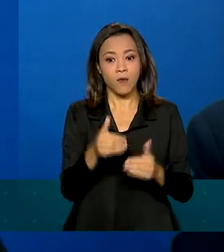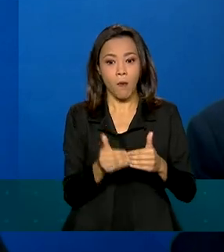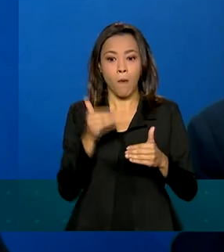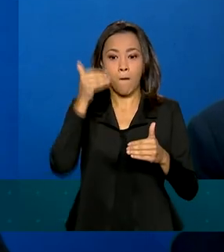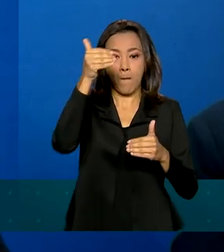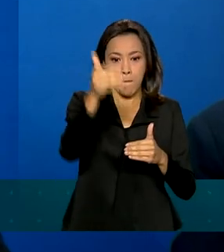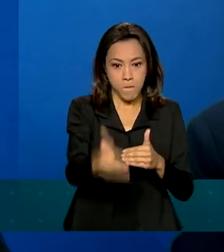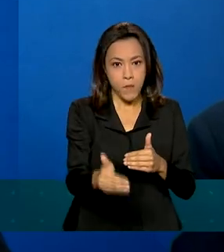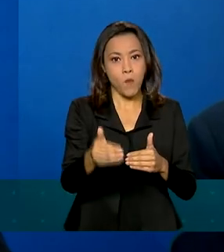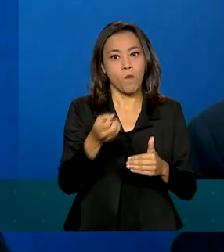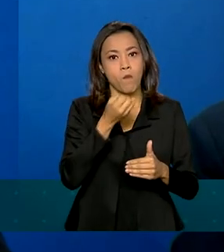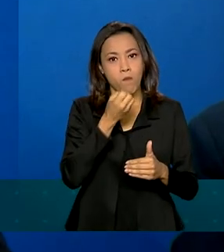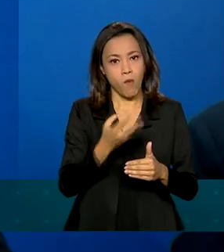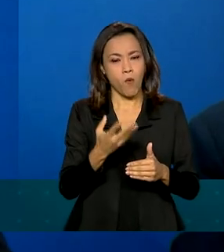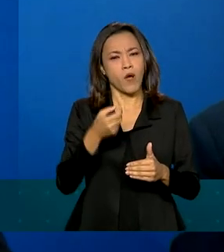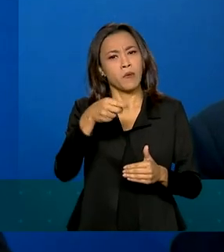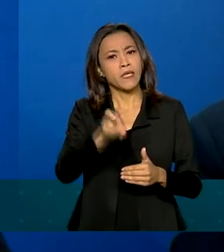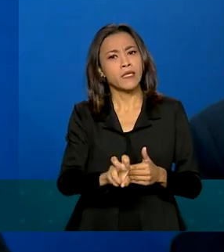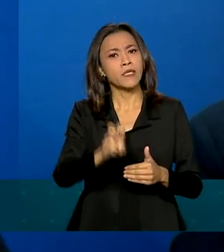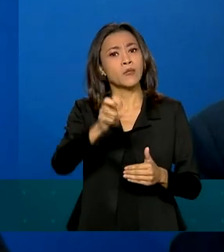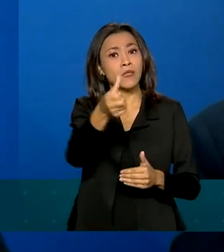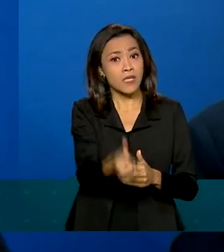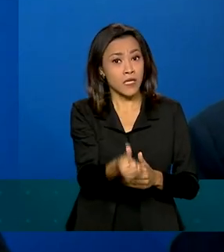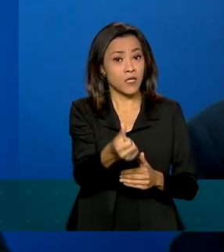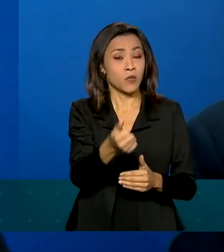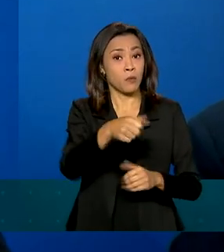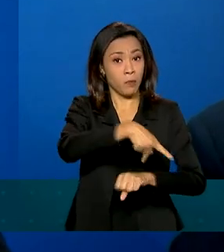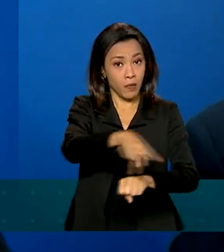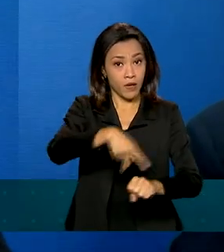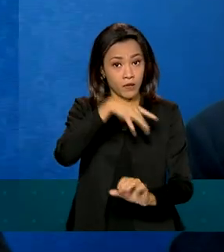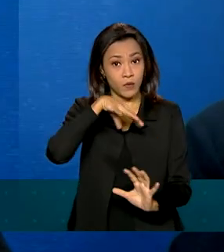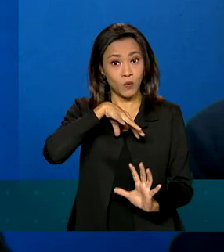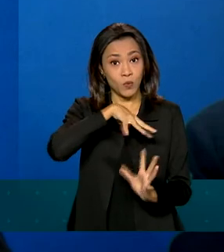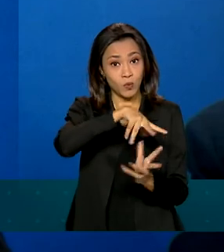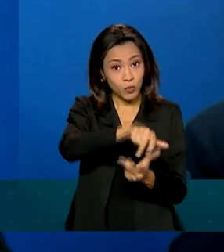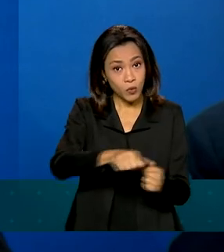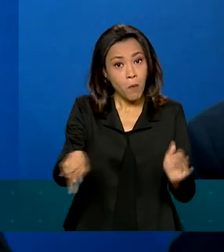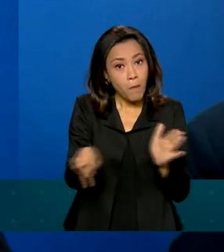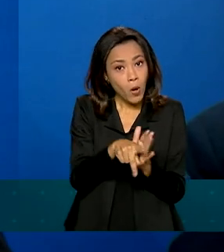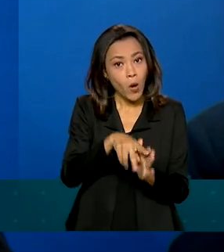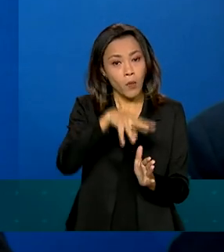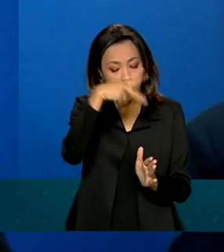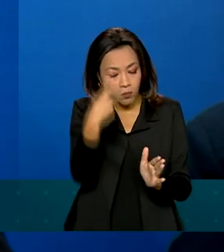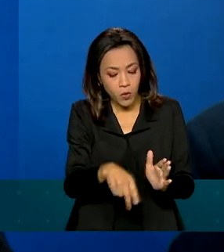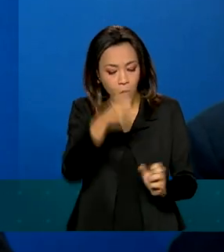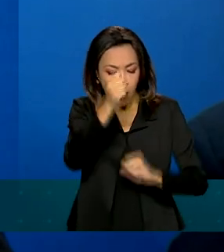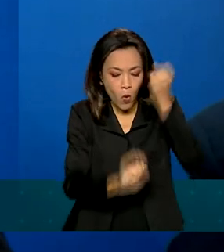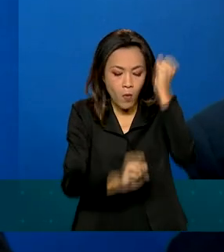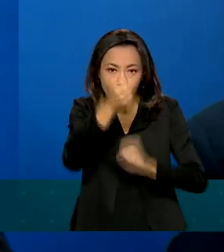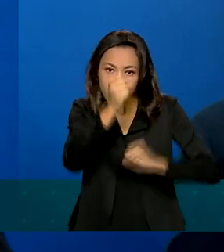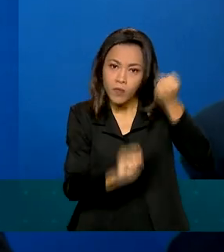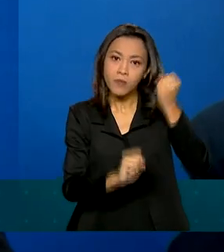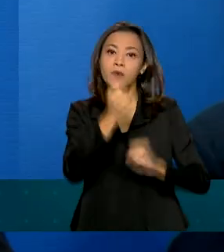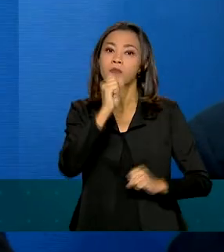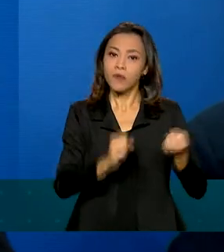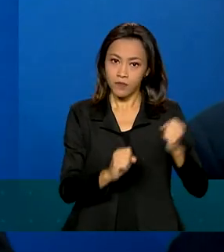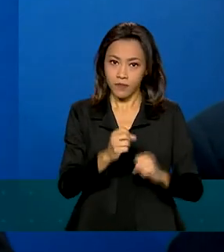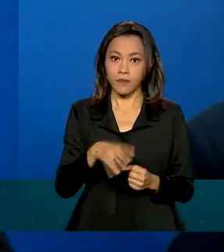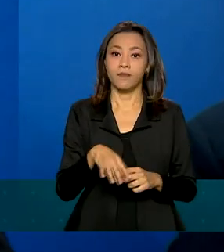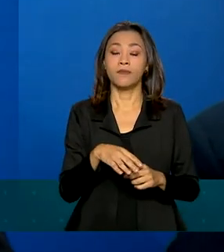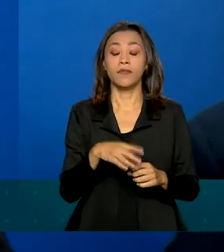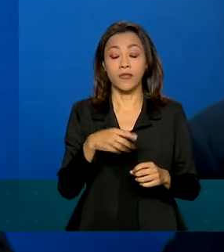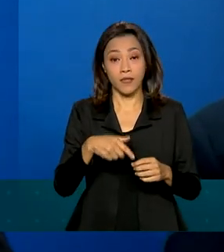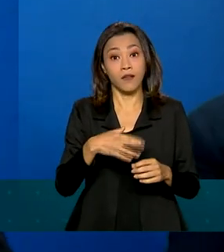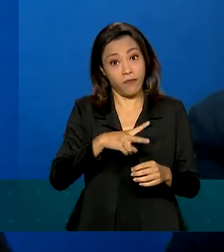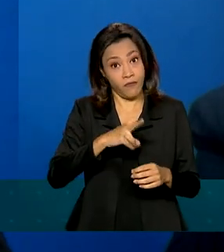dá. Se não me engano é o quinto ou sexto país do mundo que passa a produzir o IFA e brevemente nós